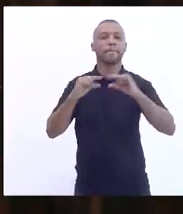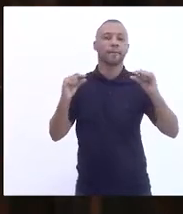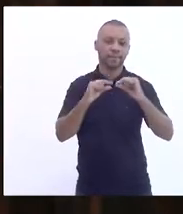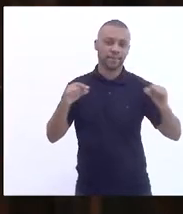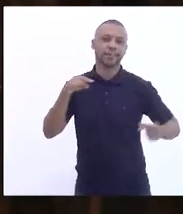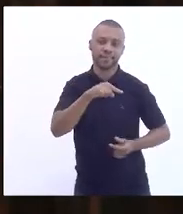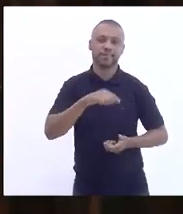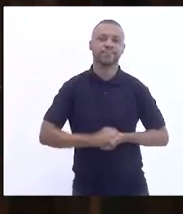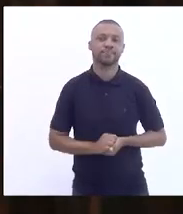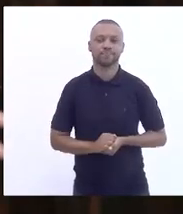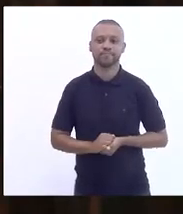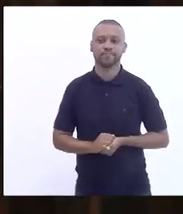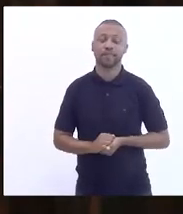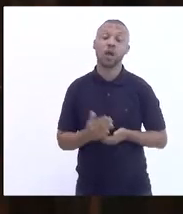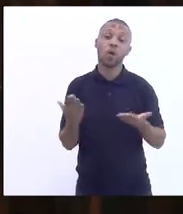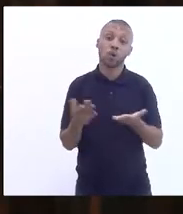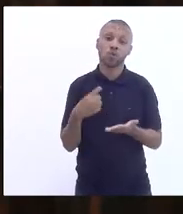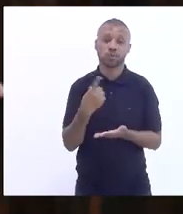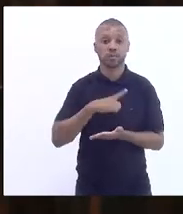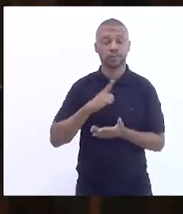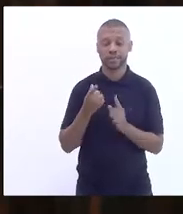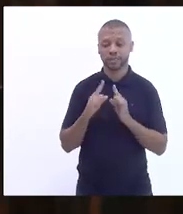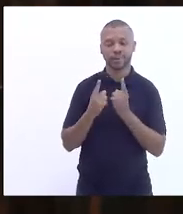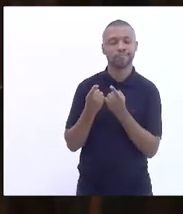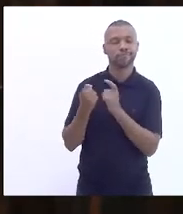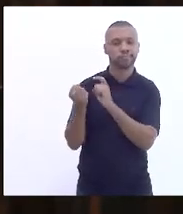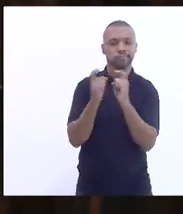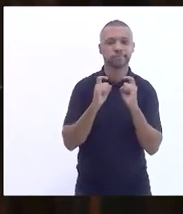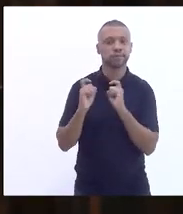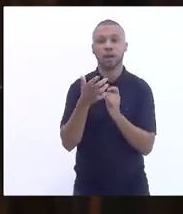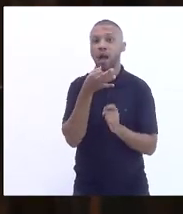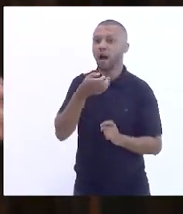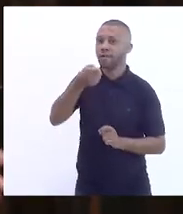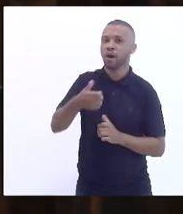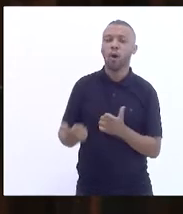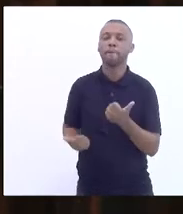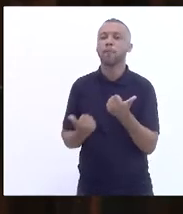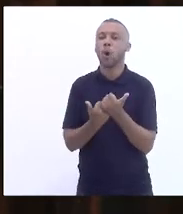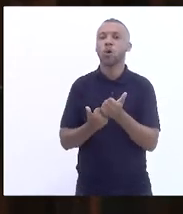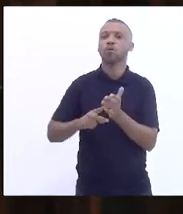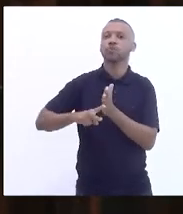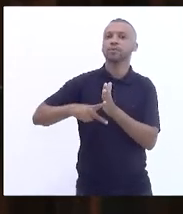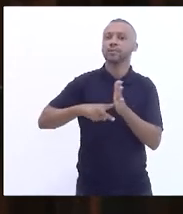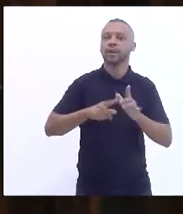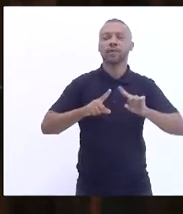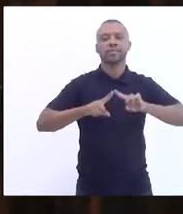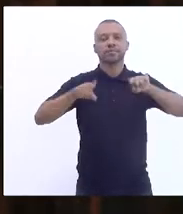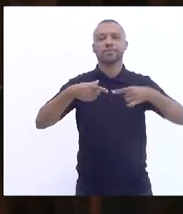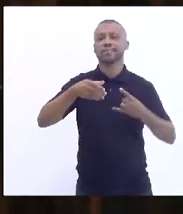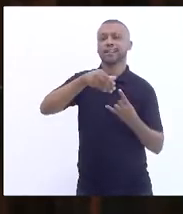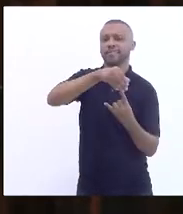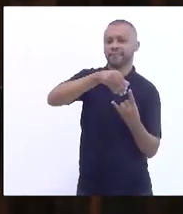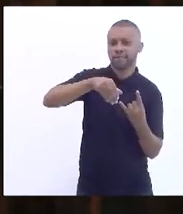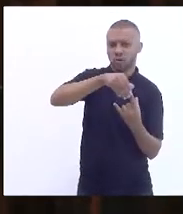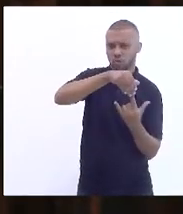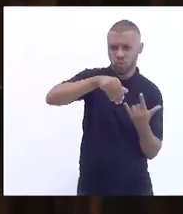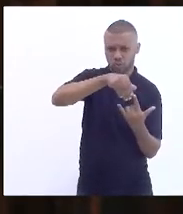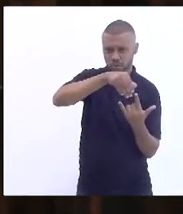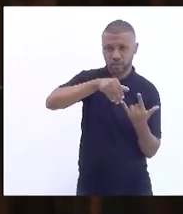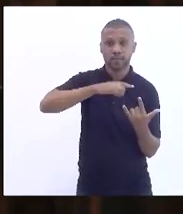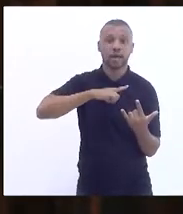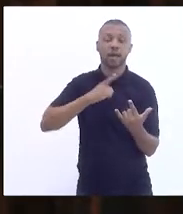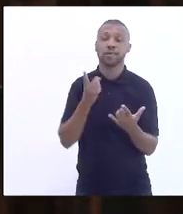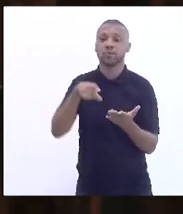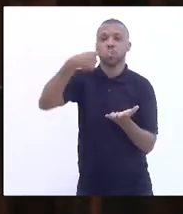aí a gente aqui nessa audiência que ele a reafirmar o apoio que o sindicato da Fiocruz bem no